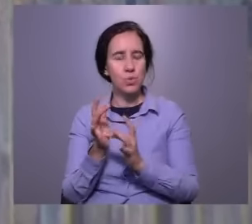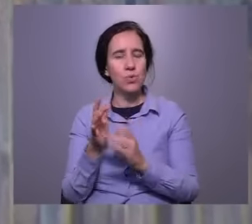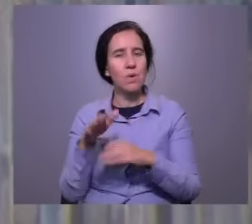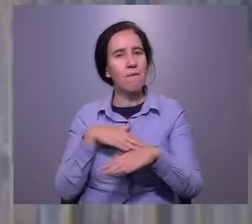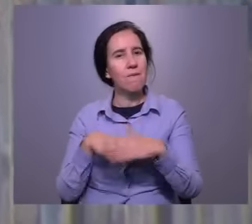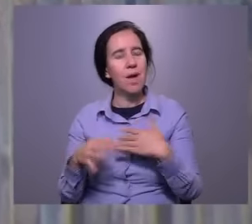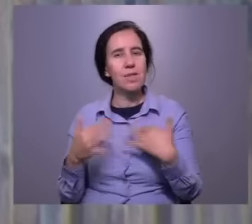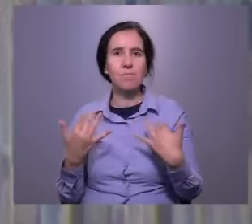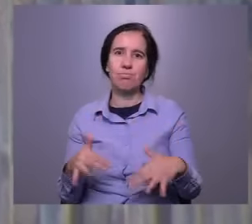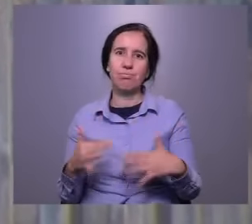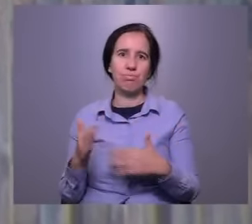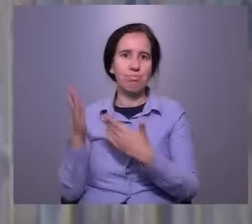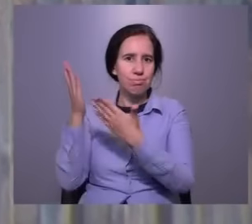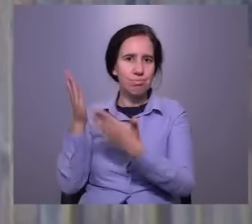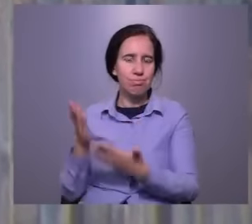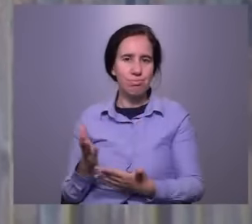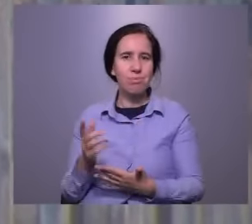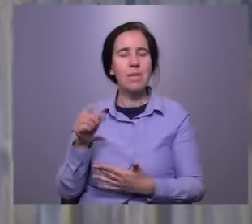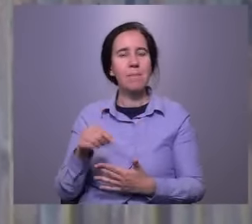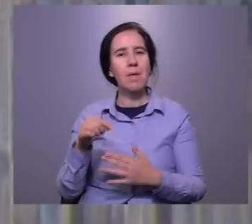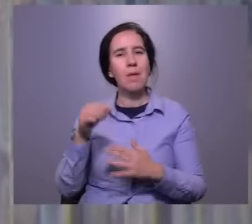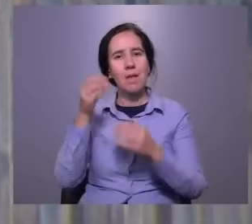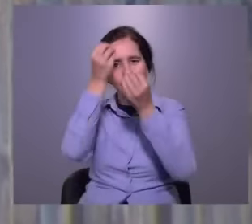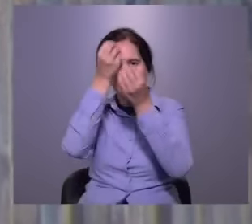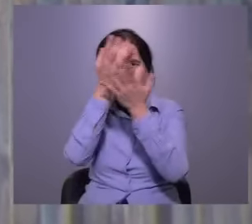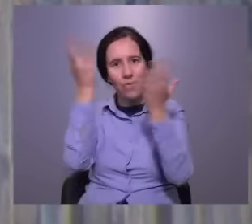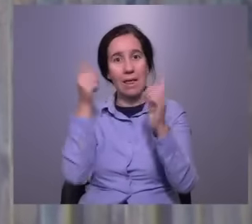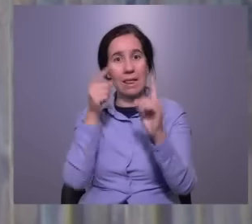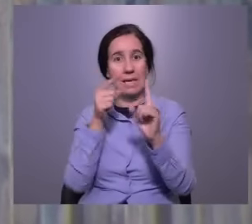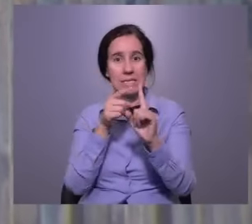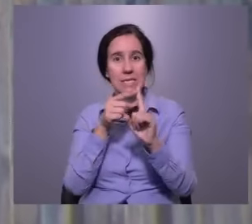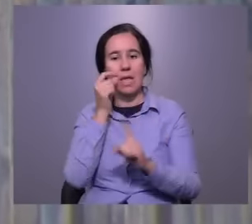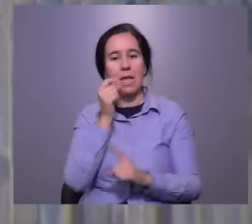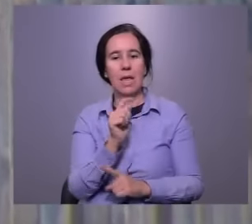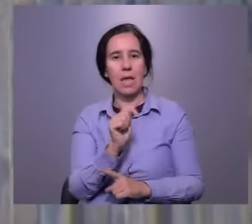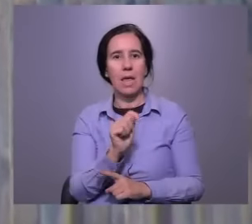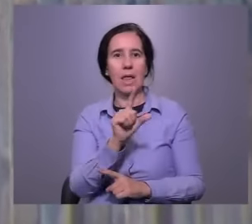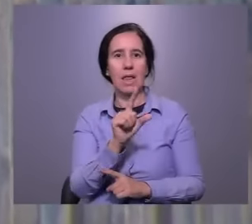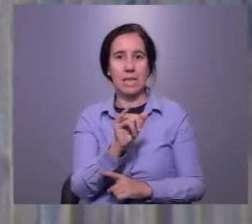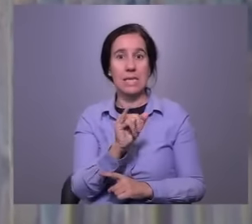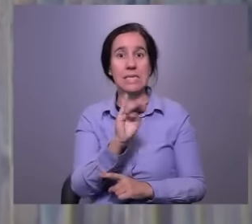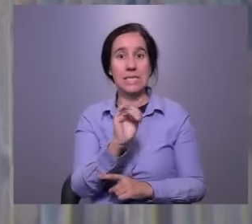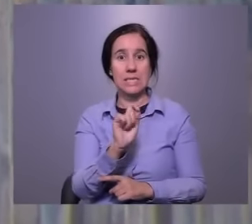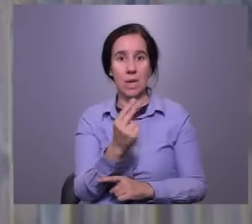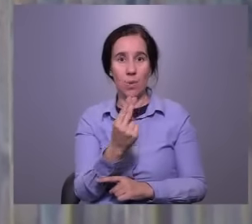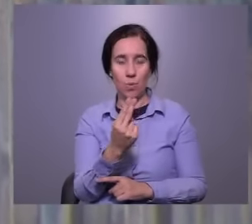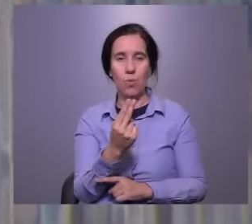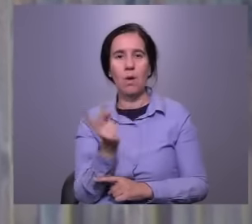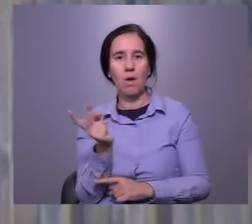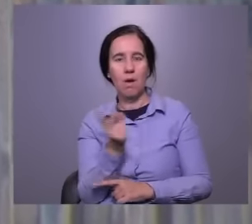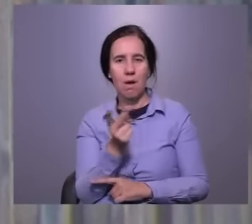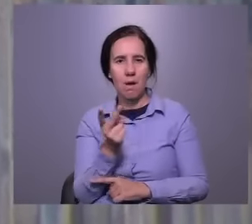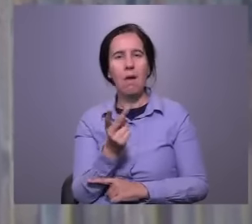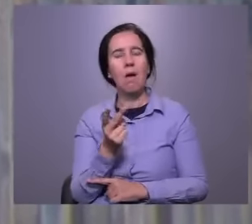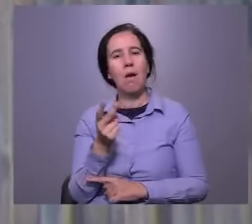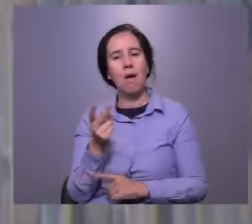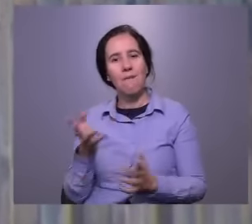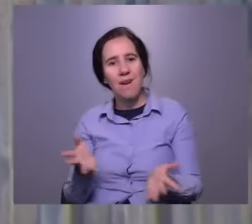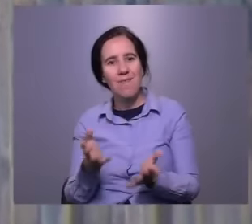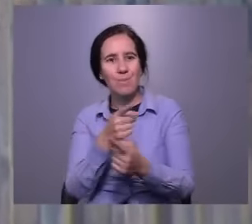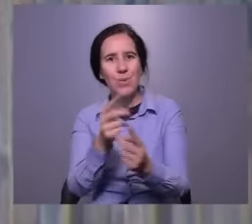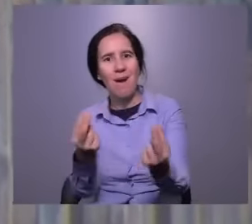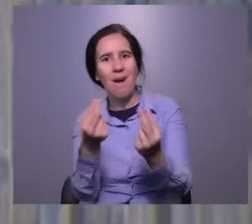indiferente diante da fragilidade humana, diante do sofrimento humano. O gesto extraordinário